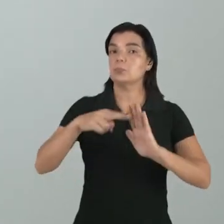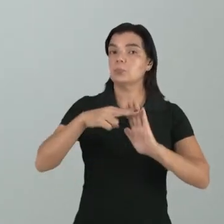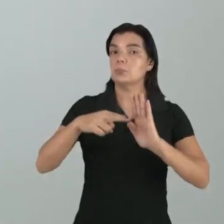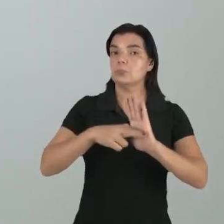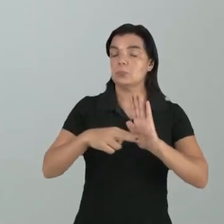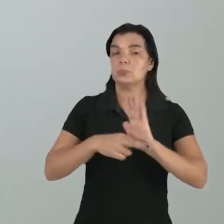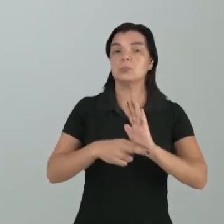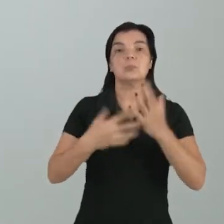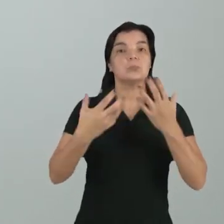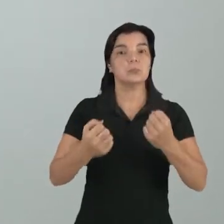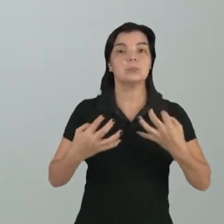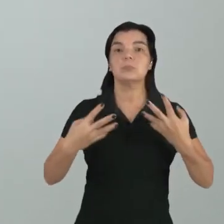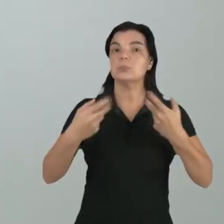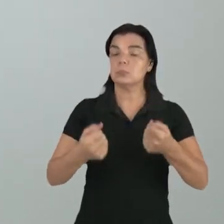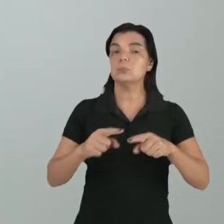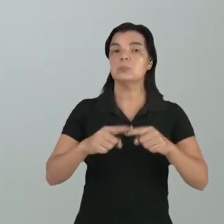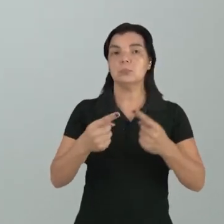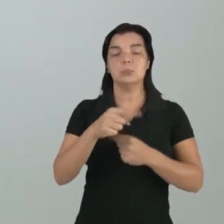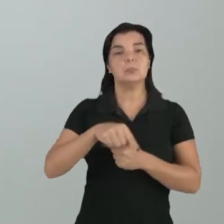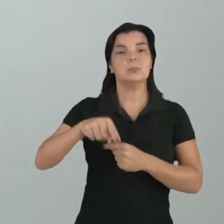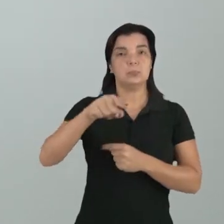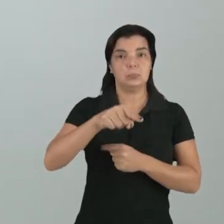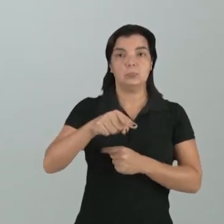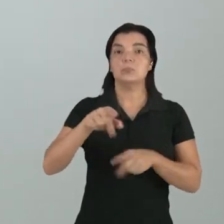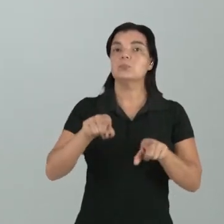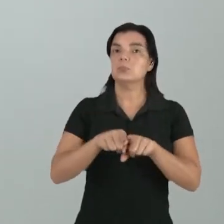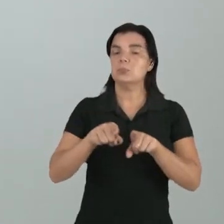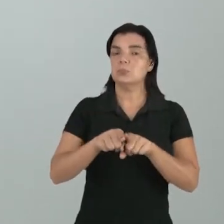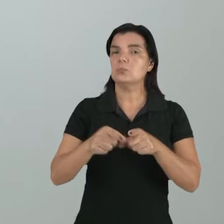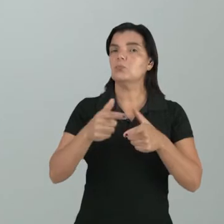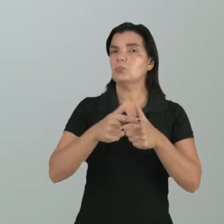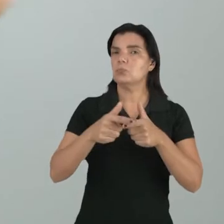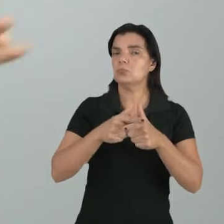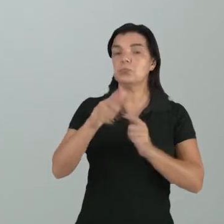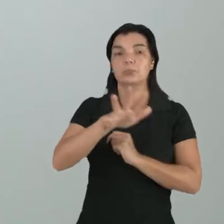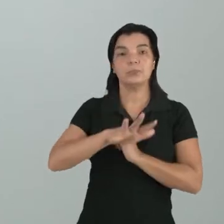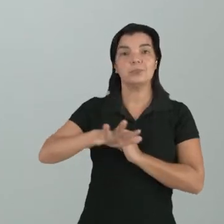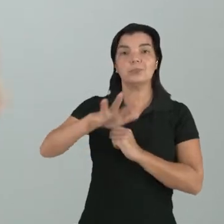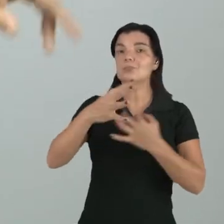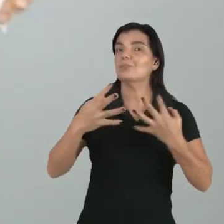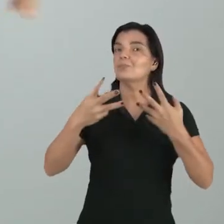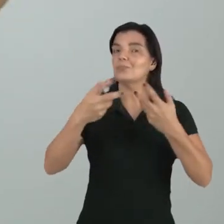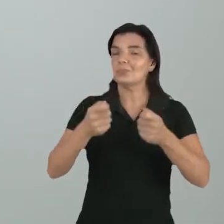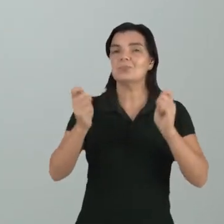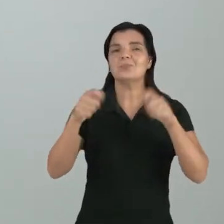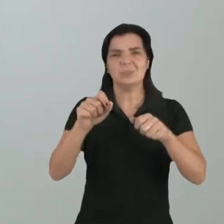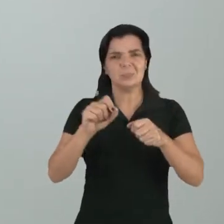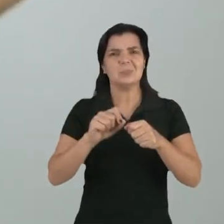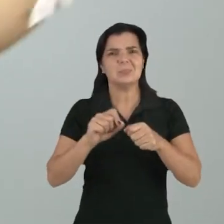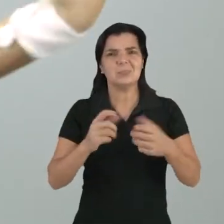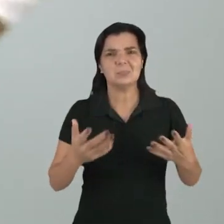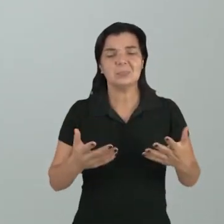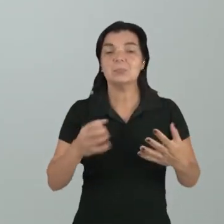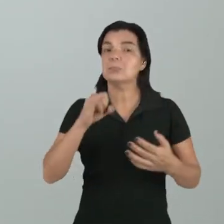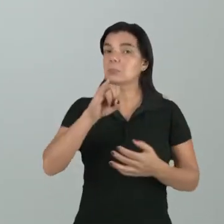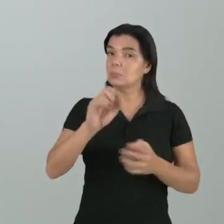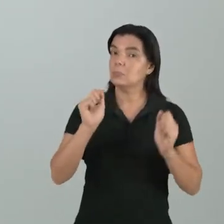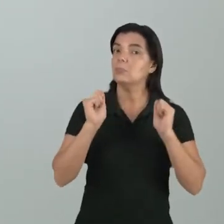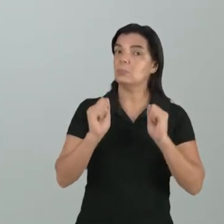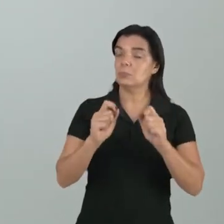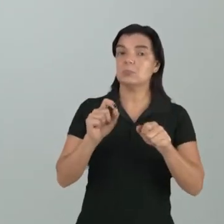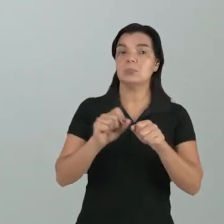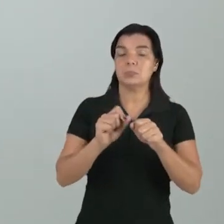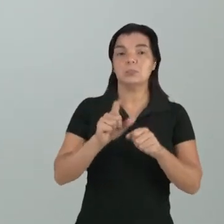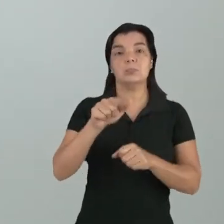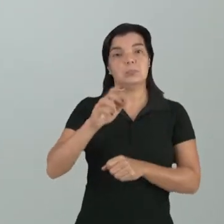sua ação fosse válida para todos. Então, quando você está diante de um dilema, você generaliza. Todos podem fazer isso? Se todos